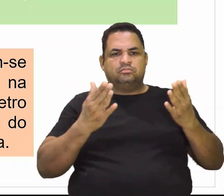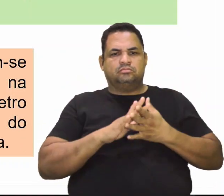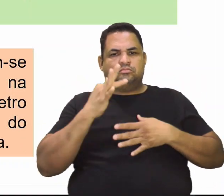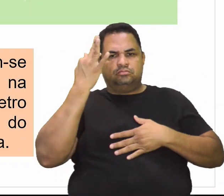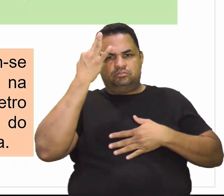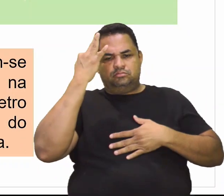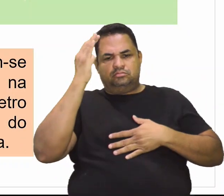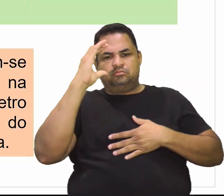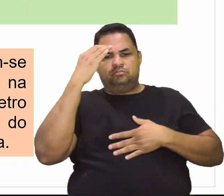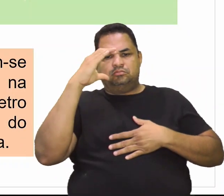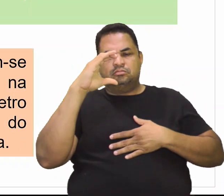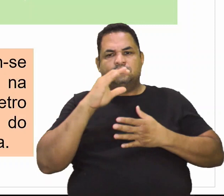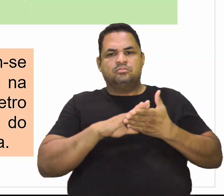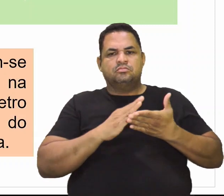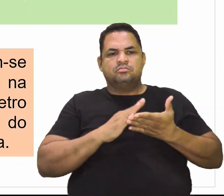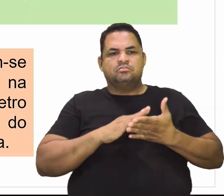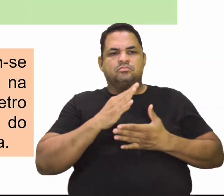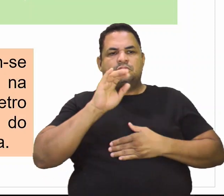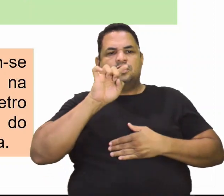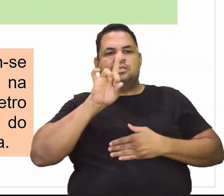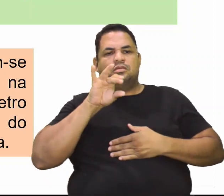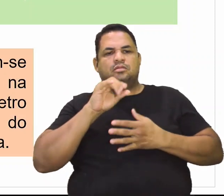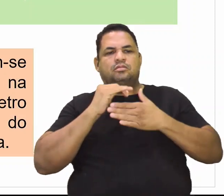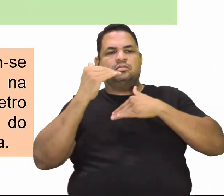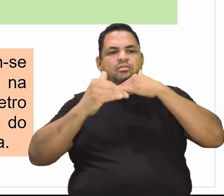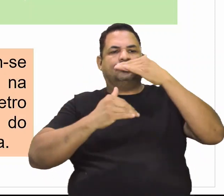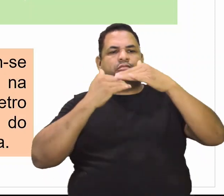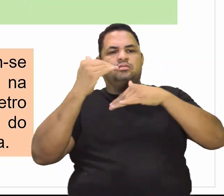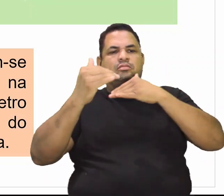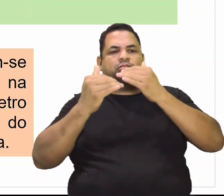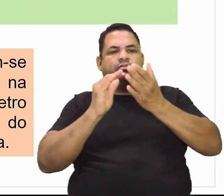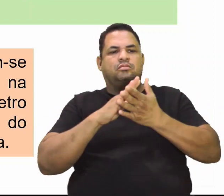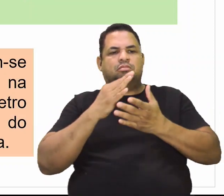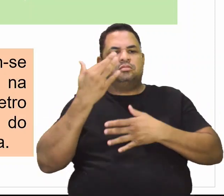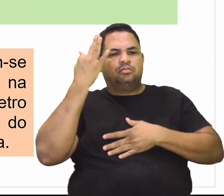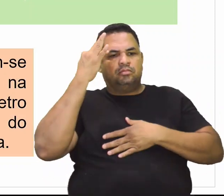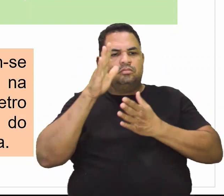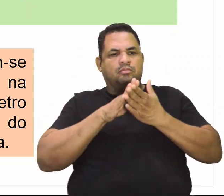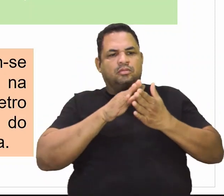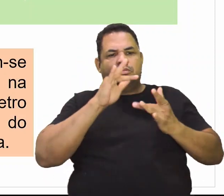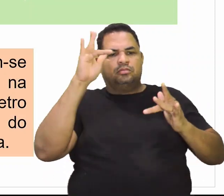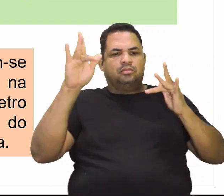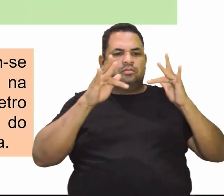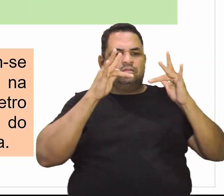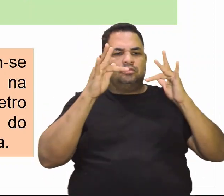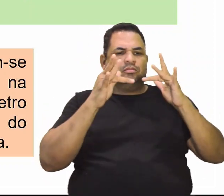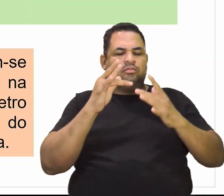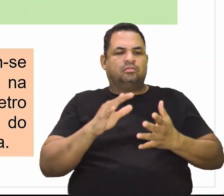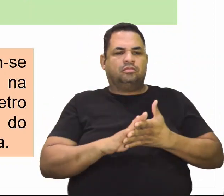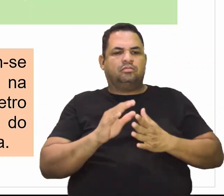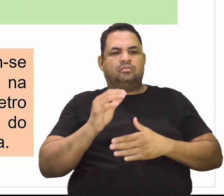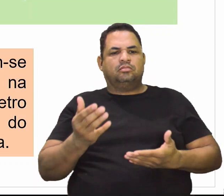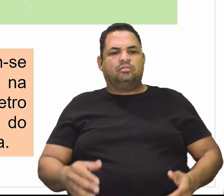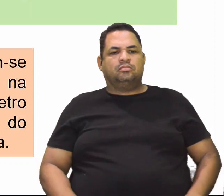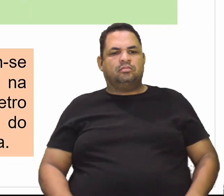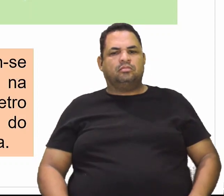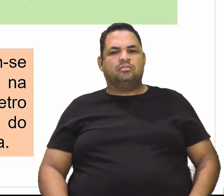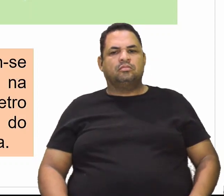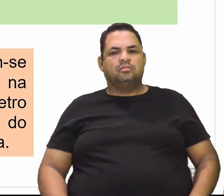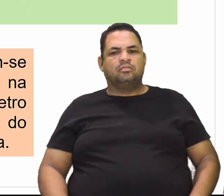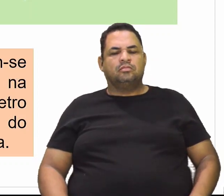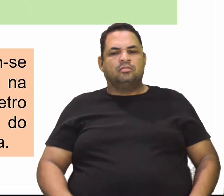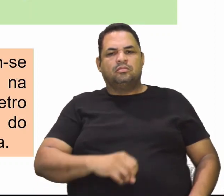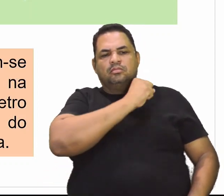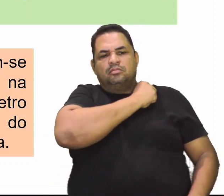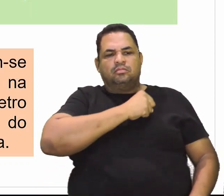filosofia e ciência. Atenas foi palco do desenvolvimento filosófico durante o período clássico da Grécia. Sócrates é